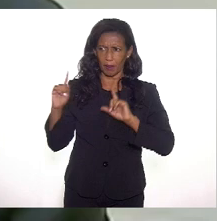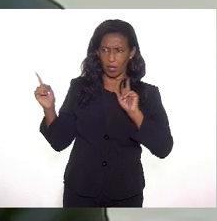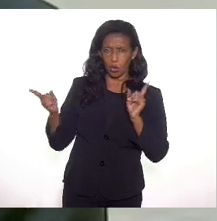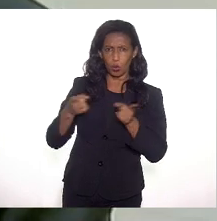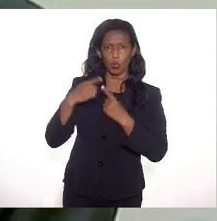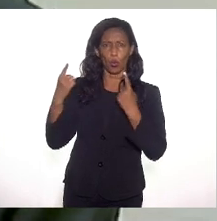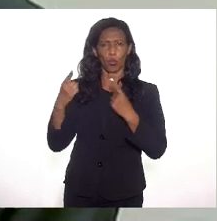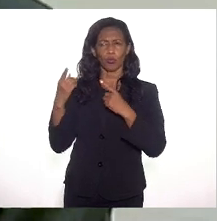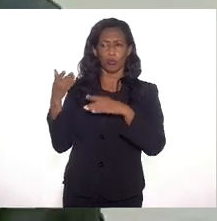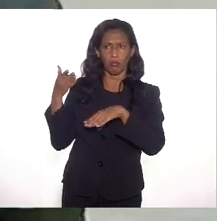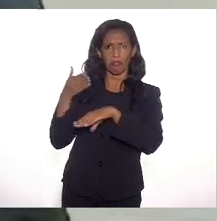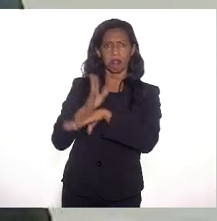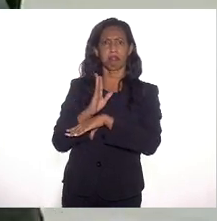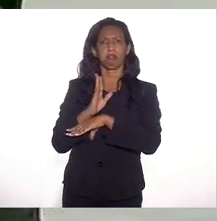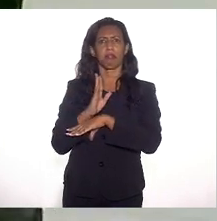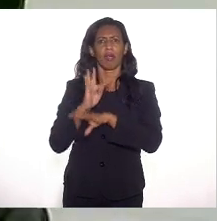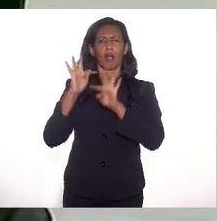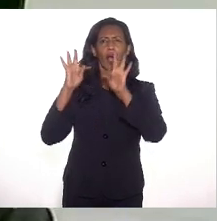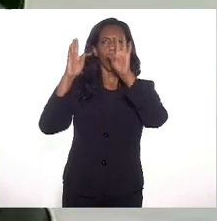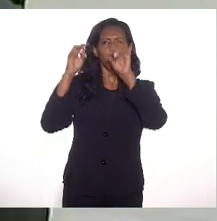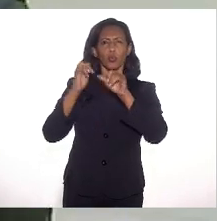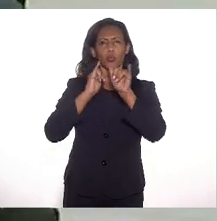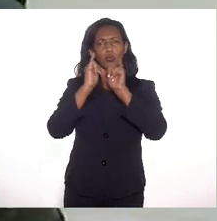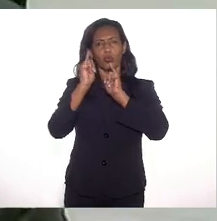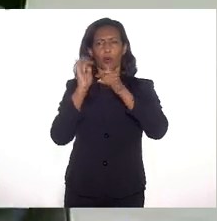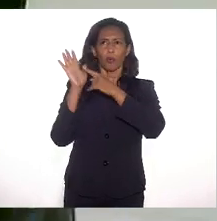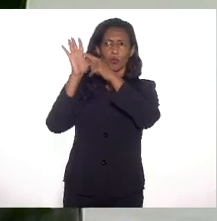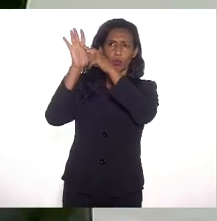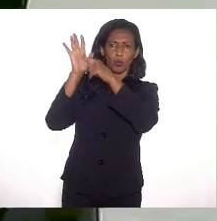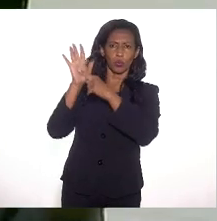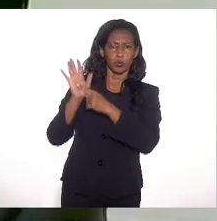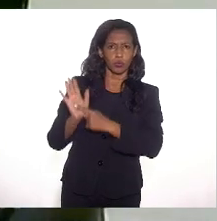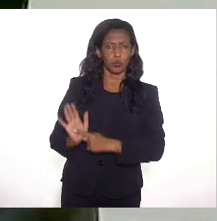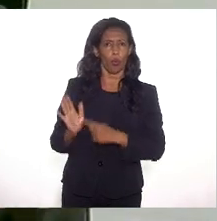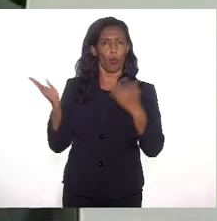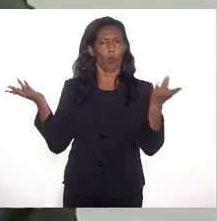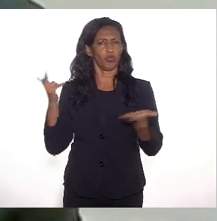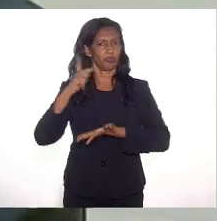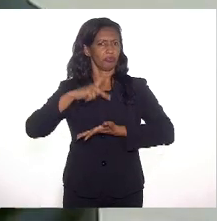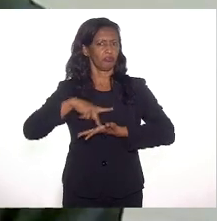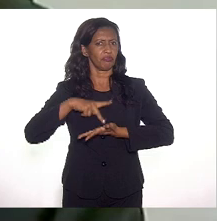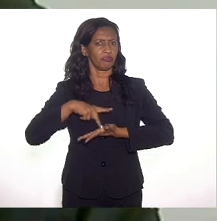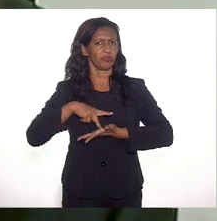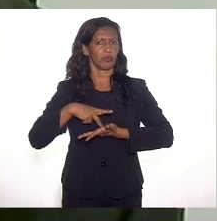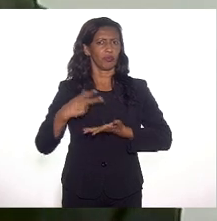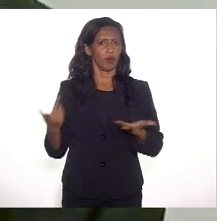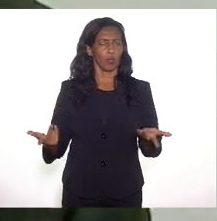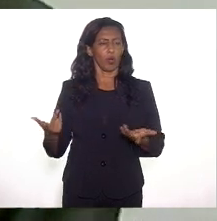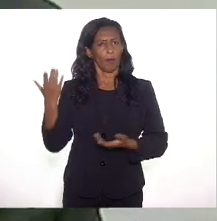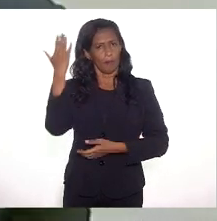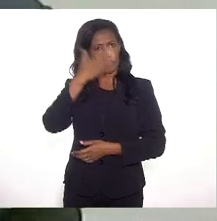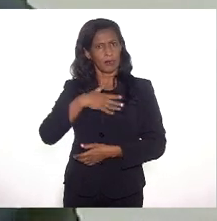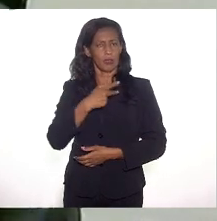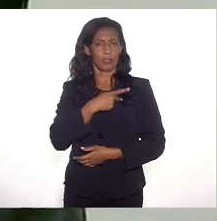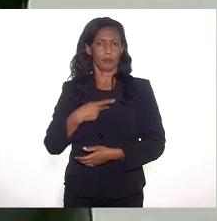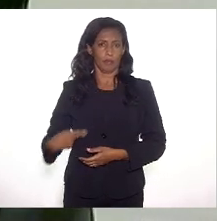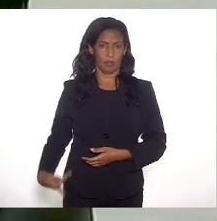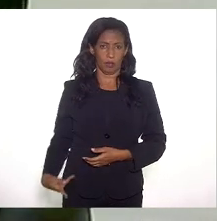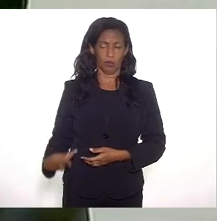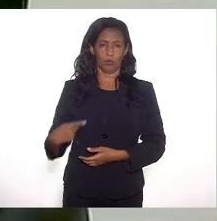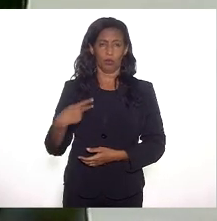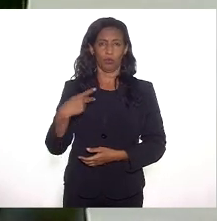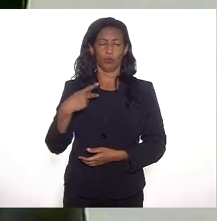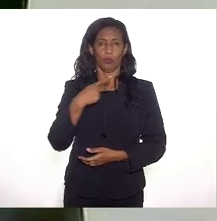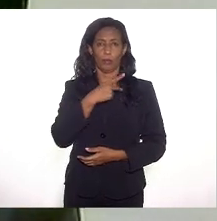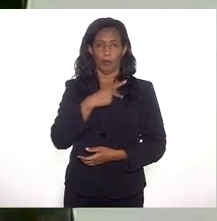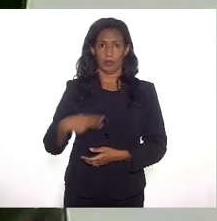tenham acesso a tudo aquilo que foi apresentado hoje no lançamento oficial com as presenças do governador Cláudio Castro e do deputado,